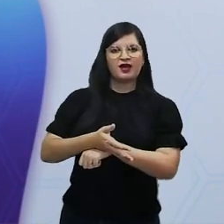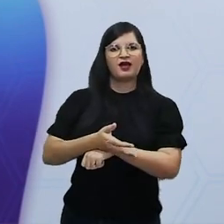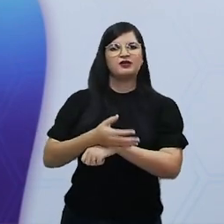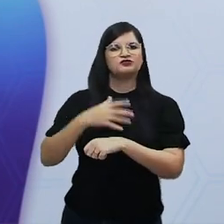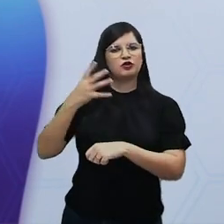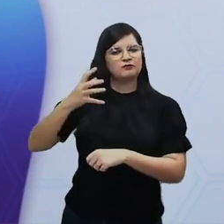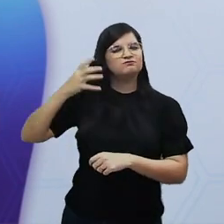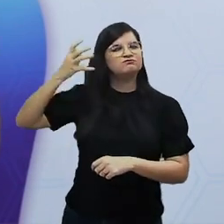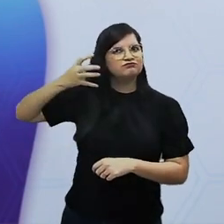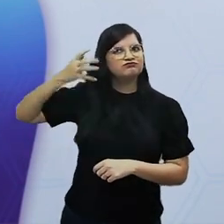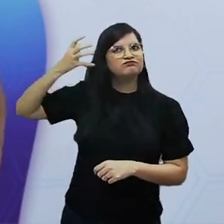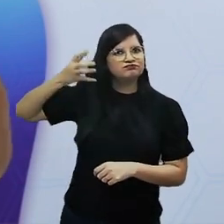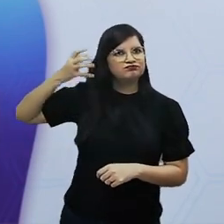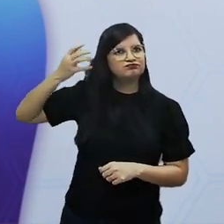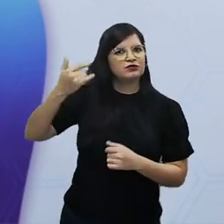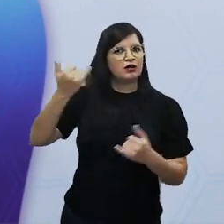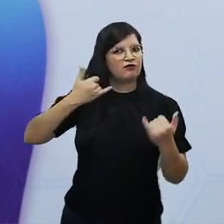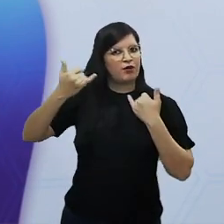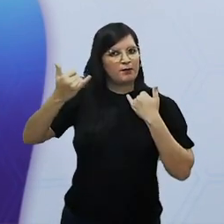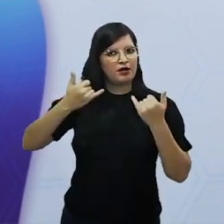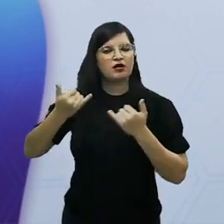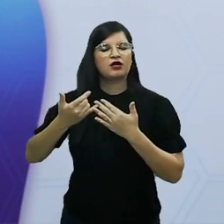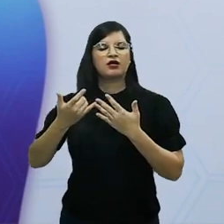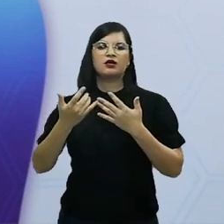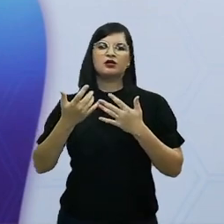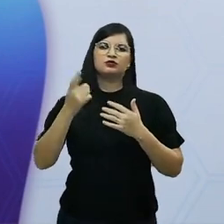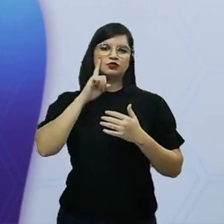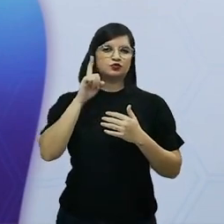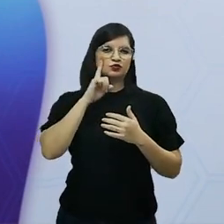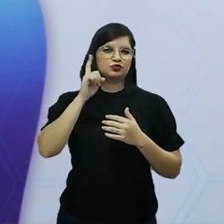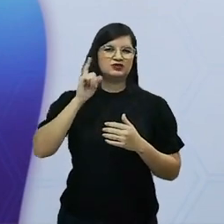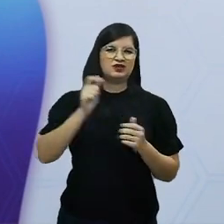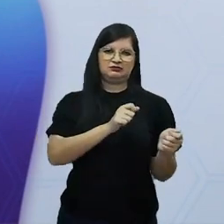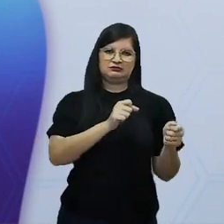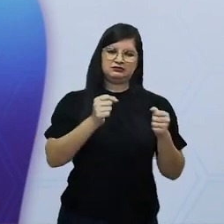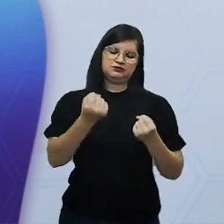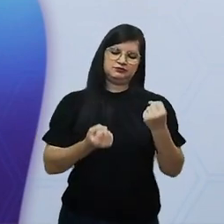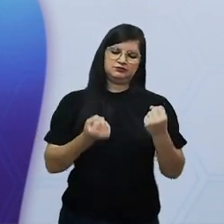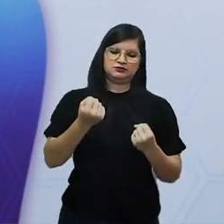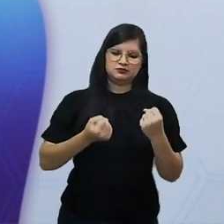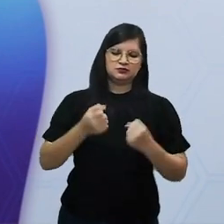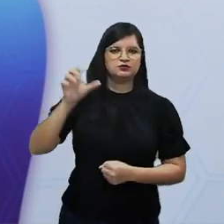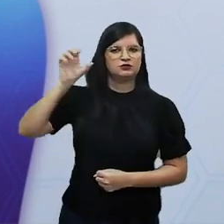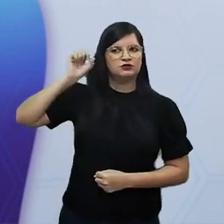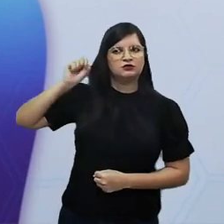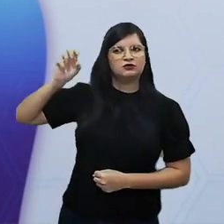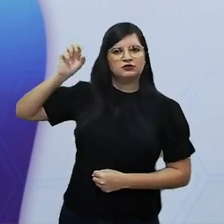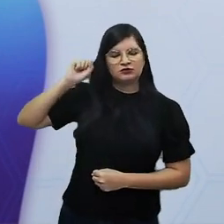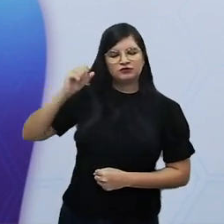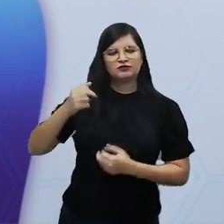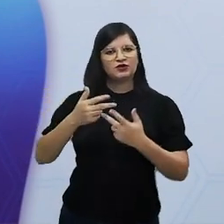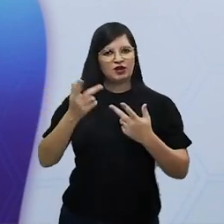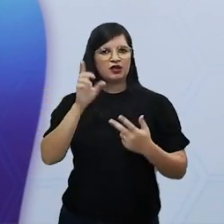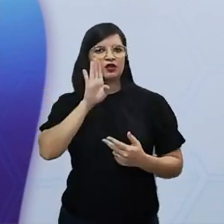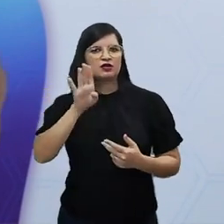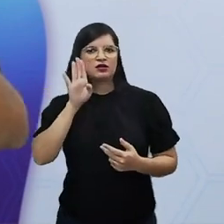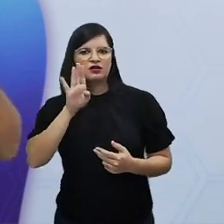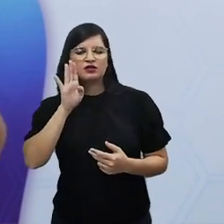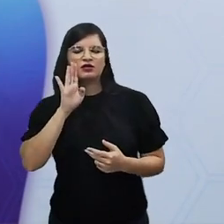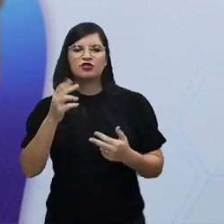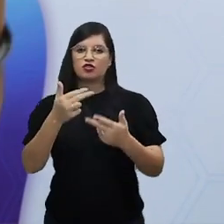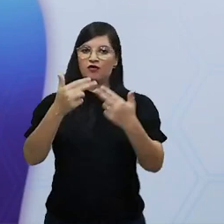Podcast. Então, enquanto eu estou dirigindo, ali que é uma atividade repetitiva, chata, eu estou escutando alguma coisa muito legal